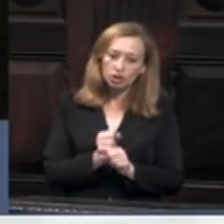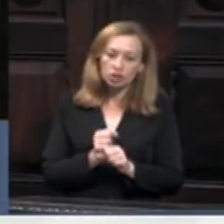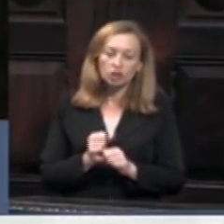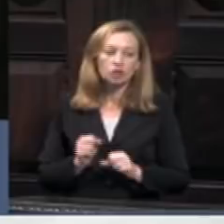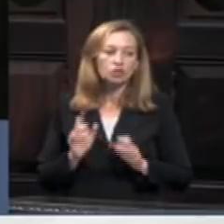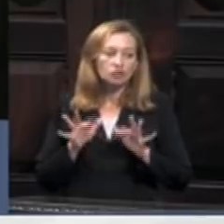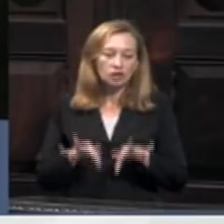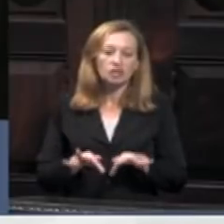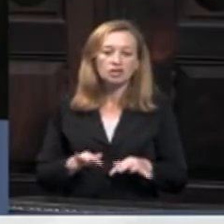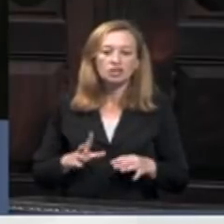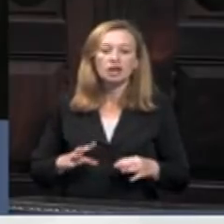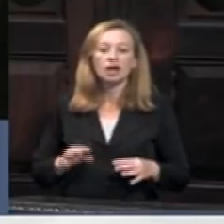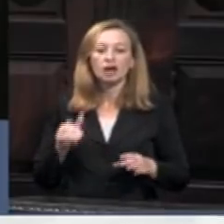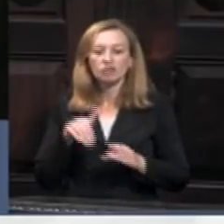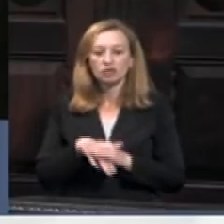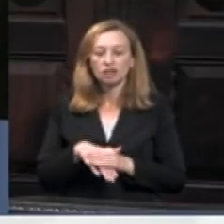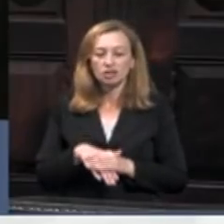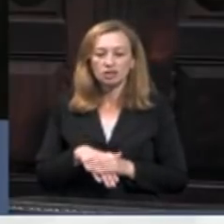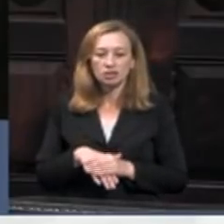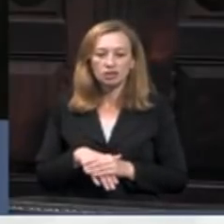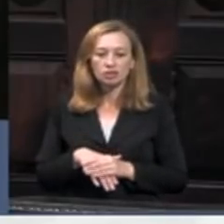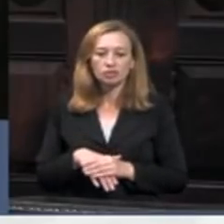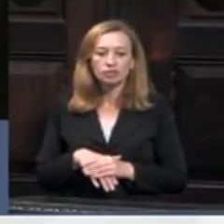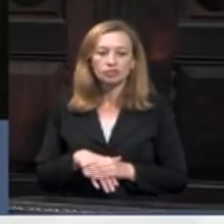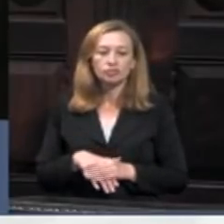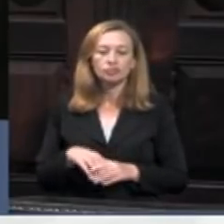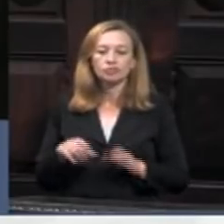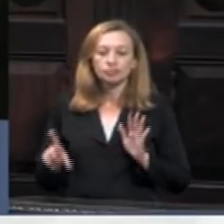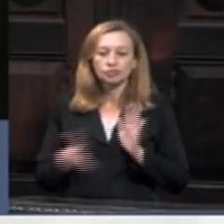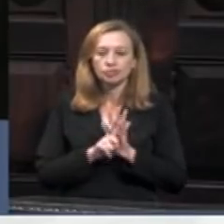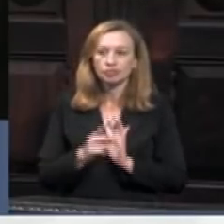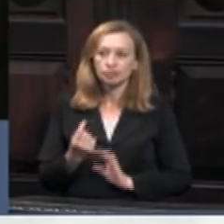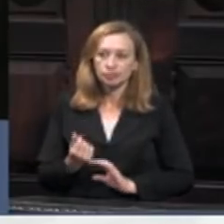votação da lei orçamentária.